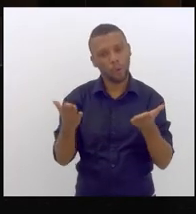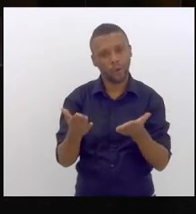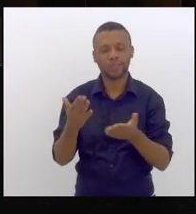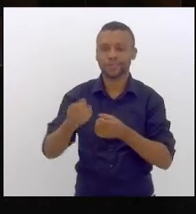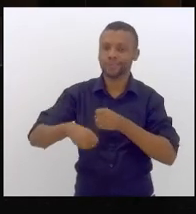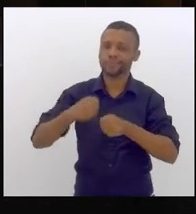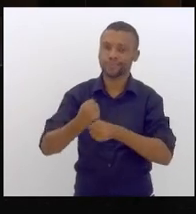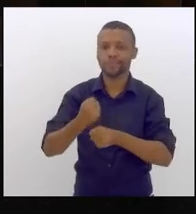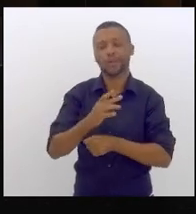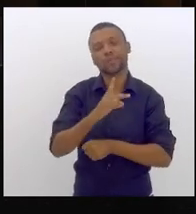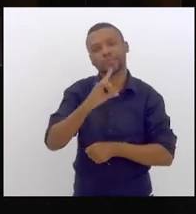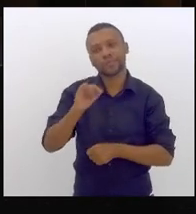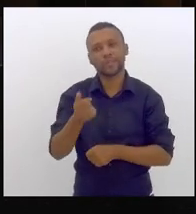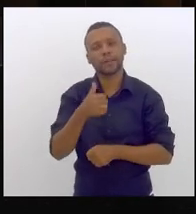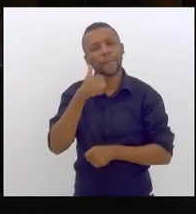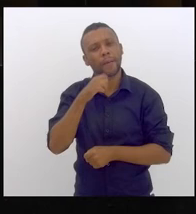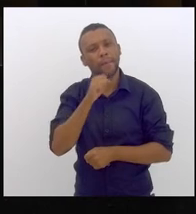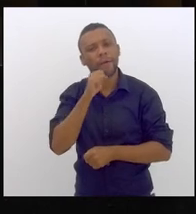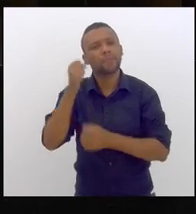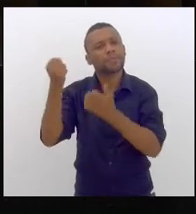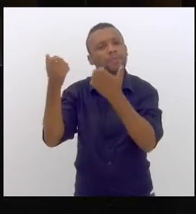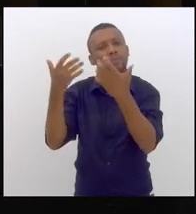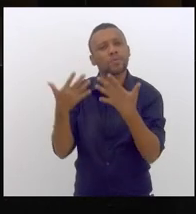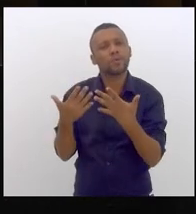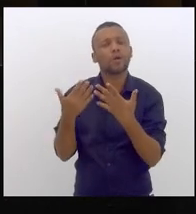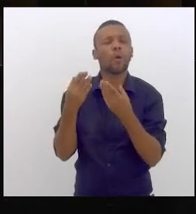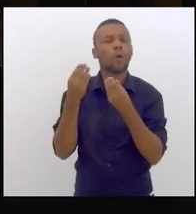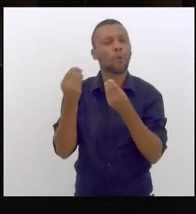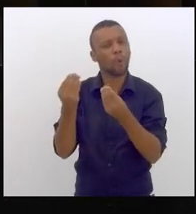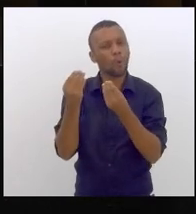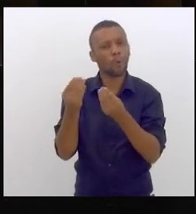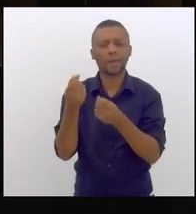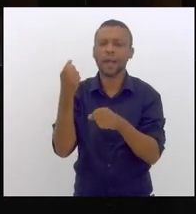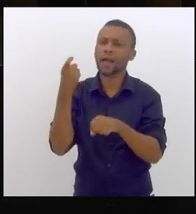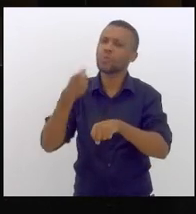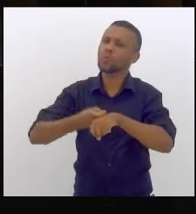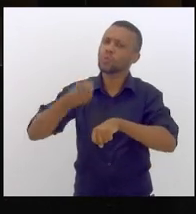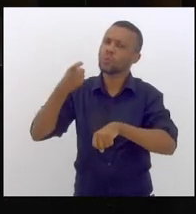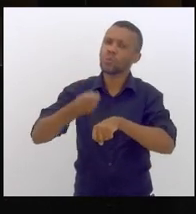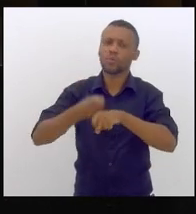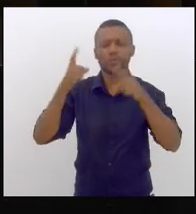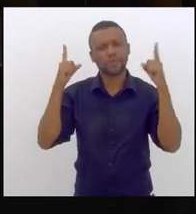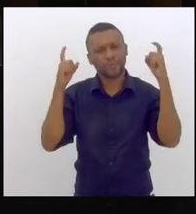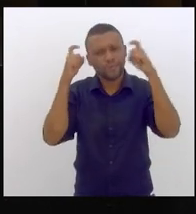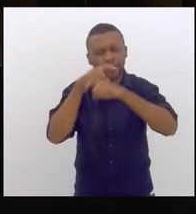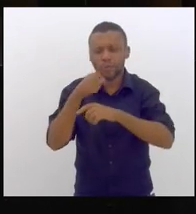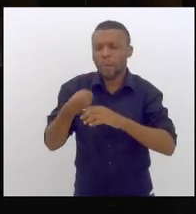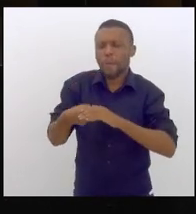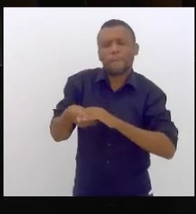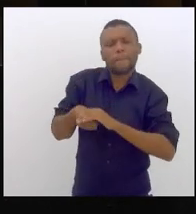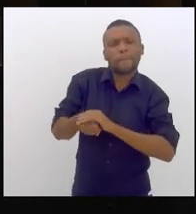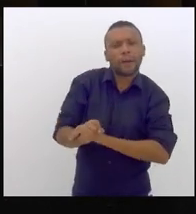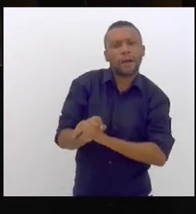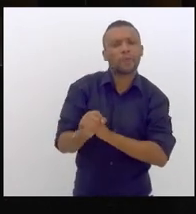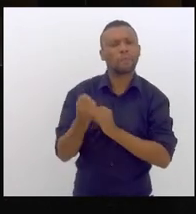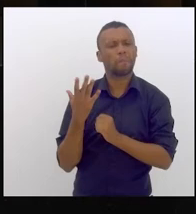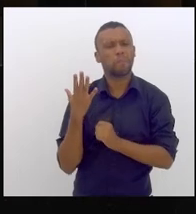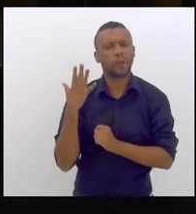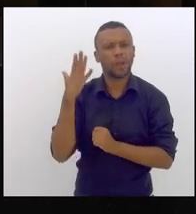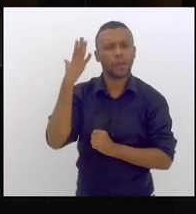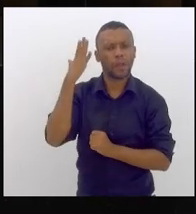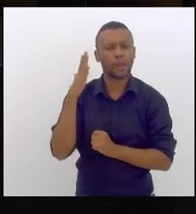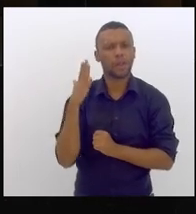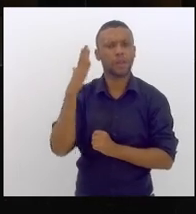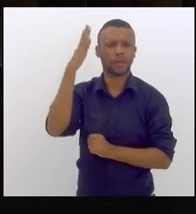um desses dias, da minha mãe dizendo o quanto que é que foi duro o parto, né? E que ela